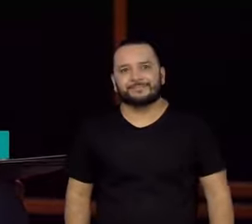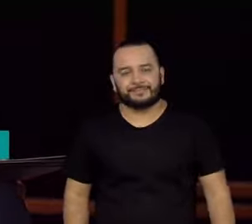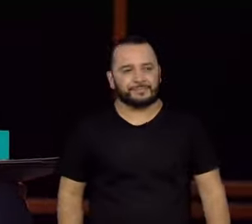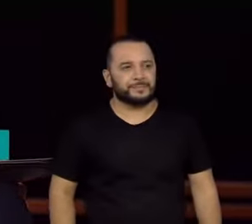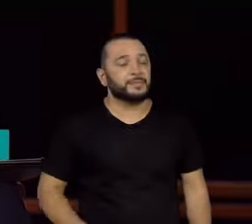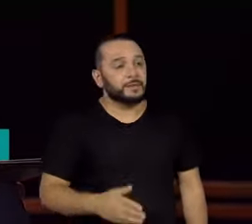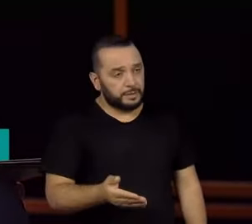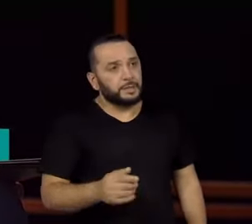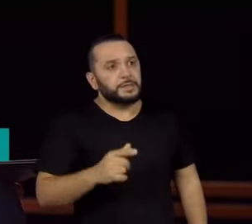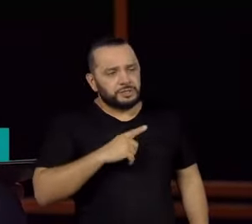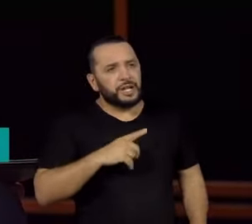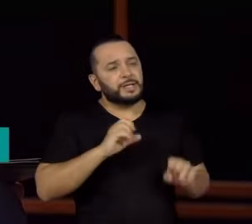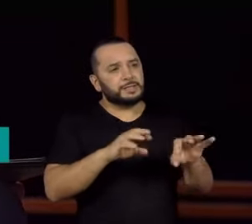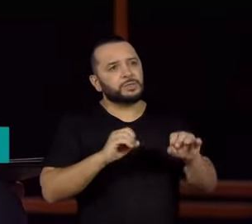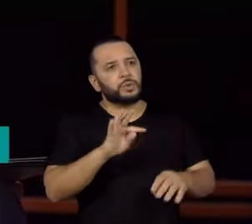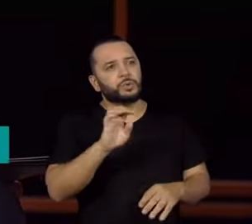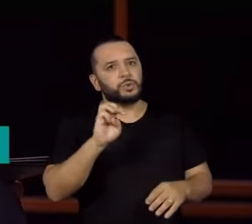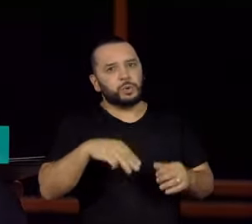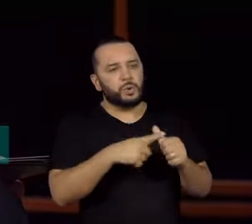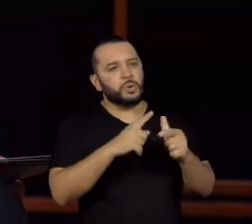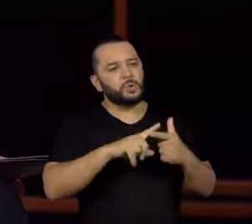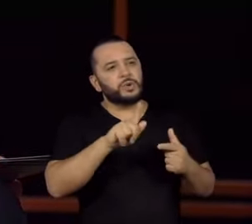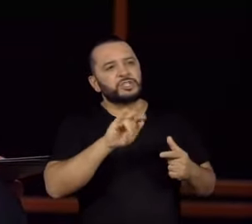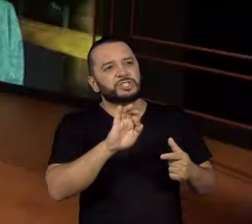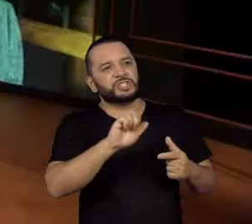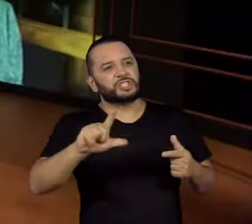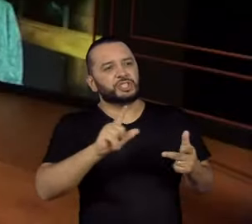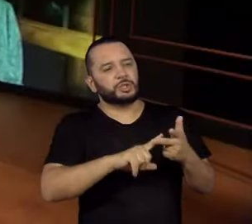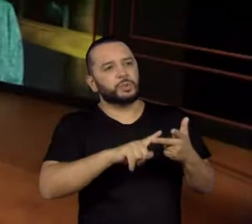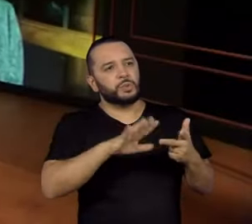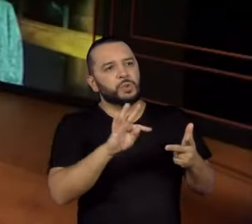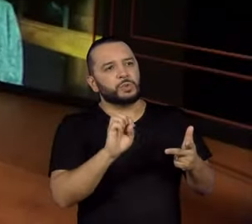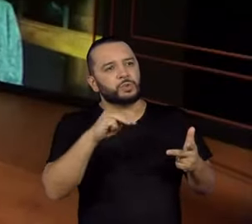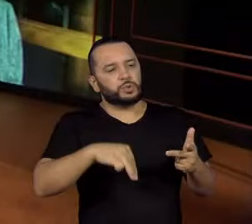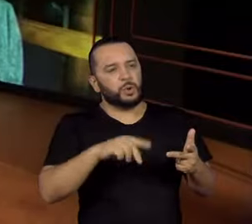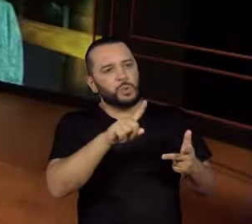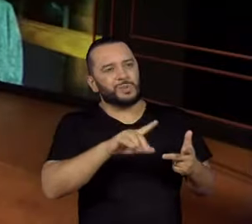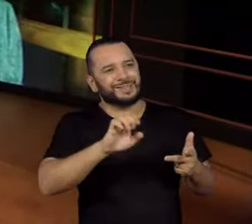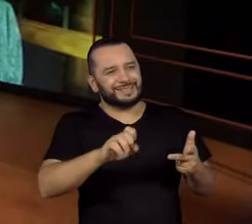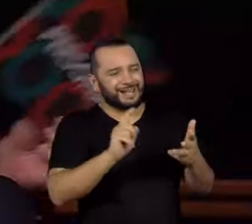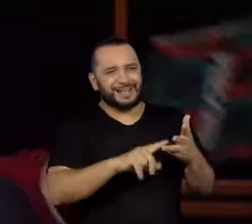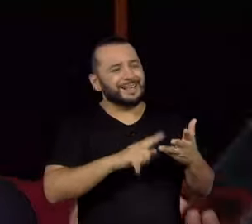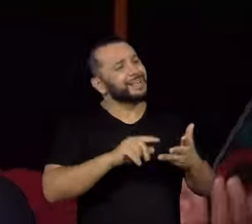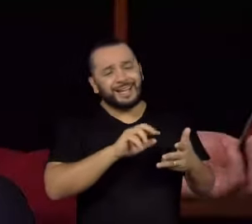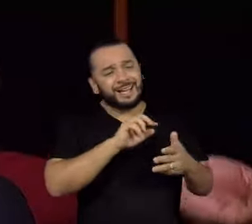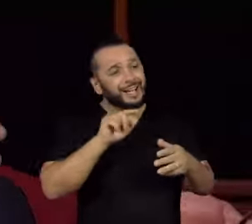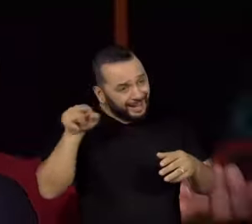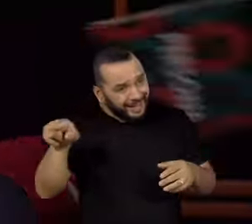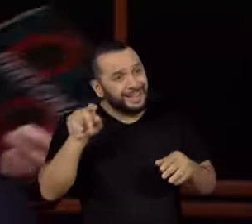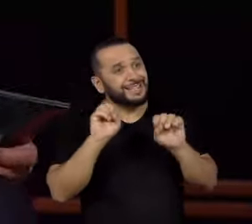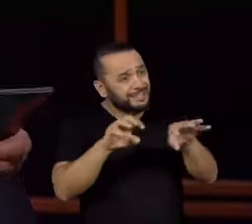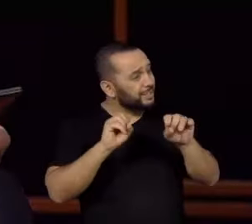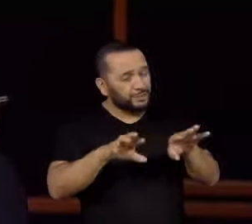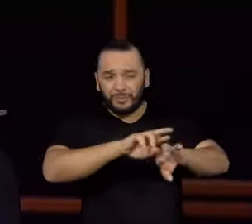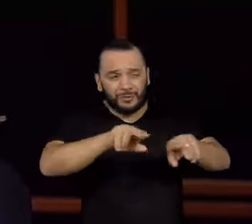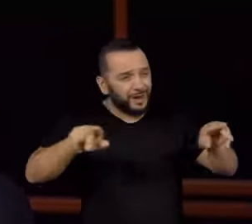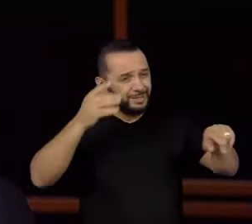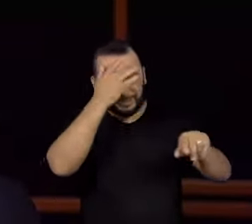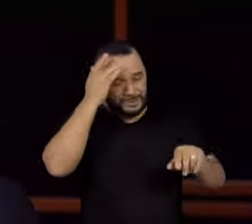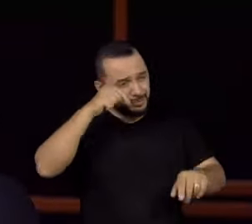Tom Jobim, do Caetano, do Gil, do Tom Zé, de uma legião de artistas populares e também de maestros e